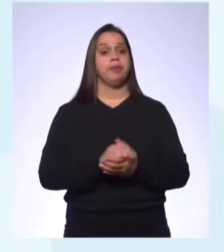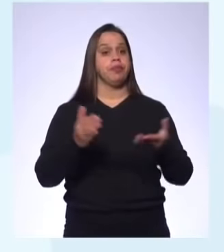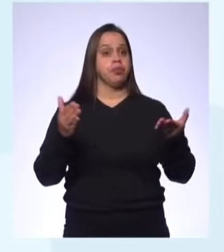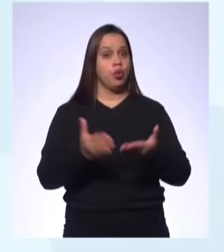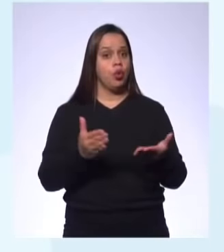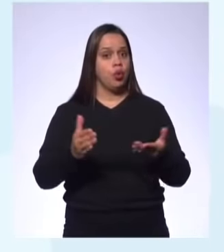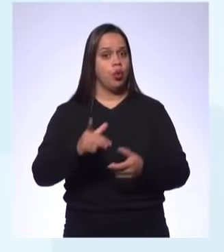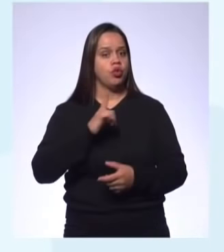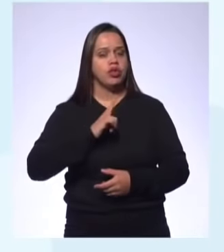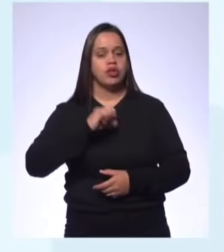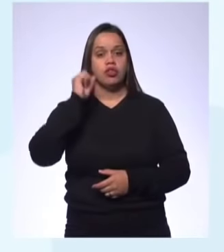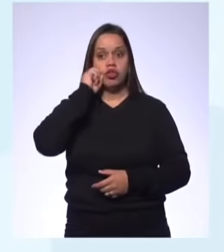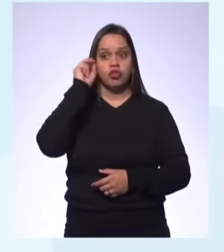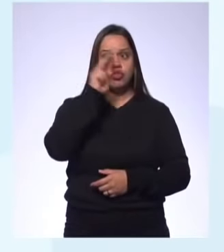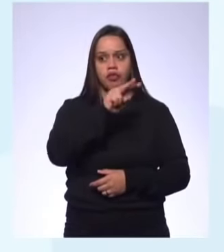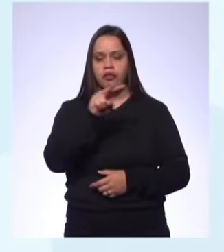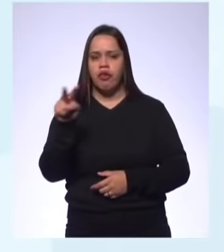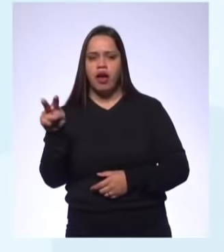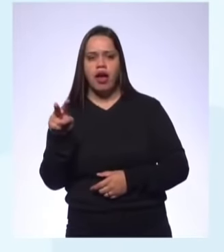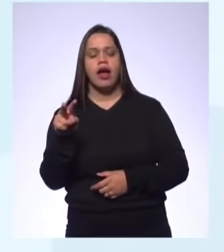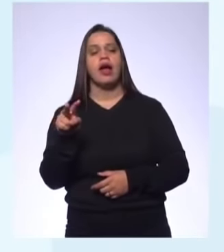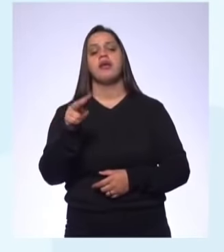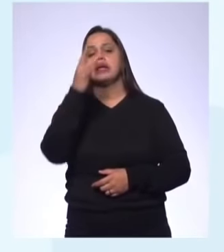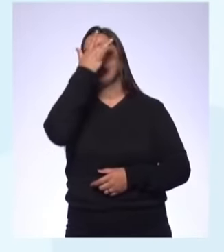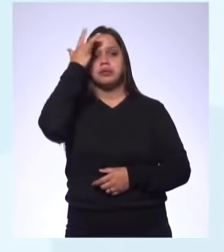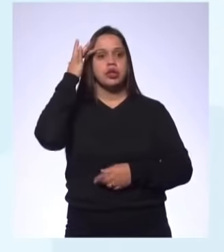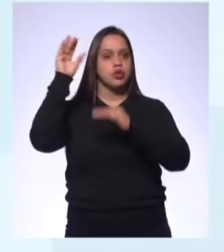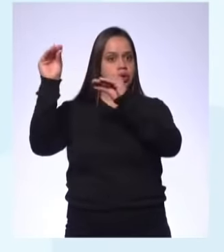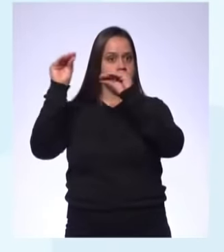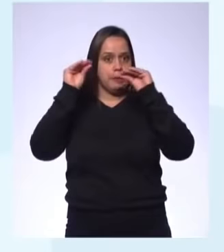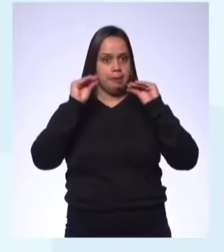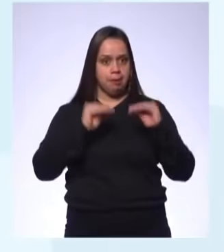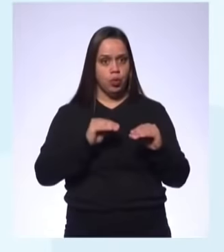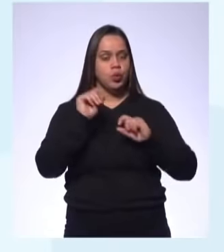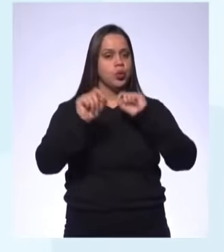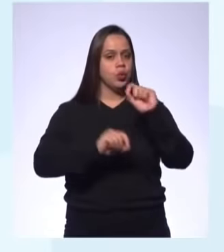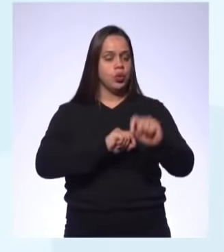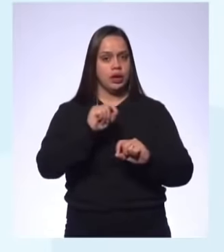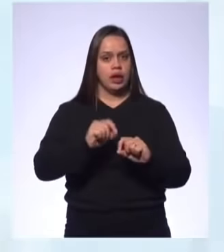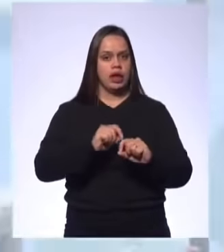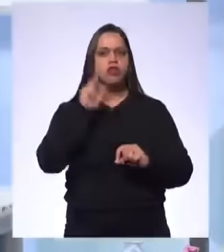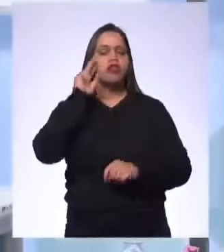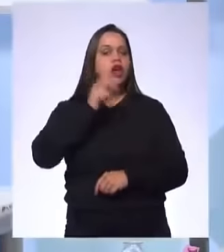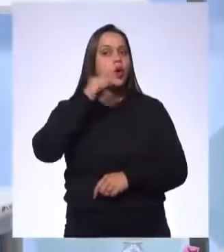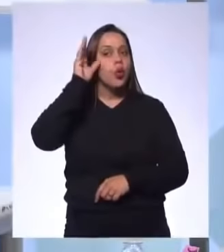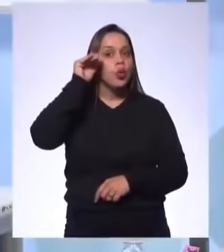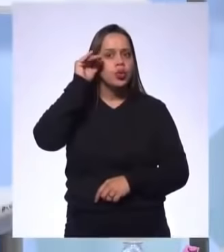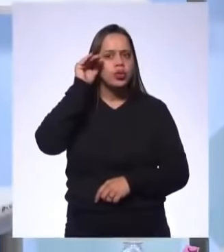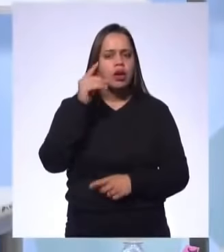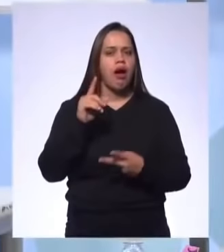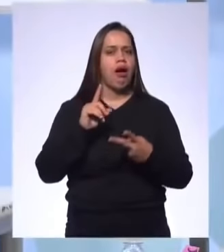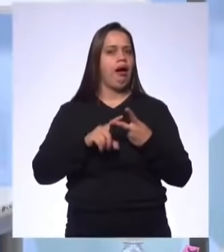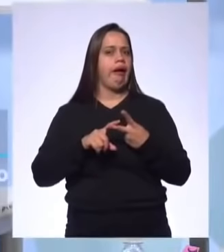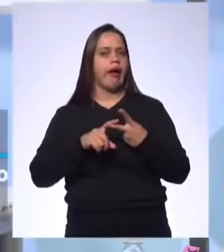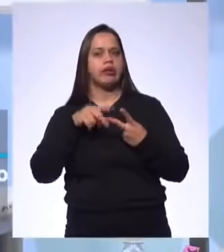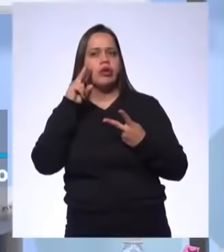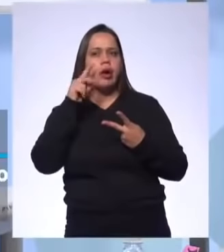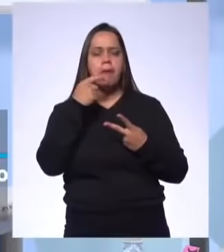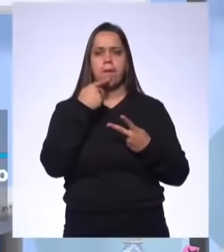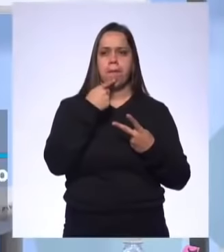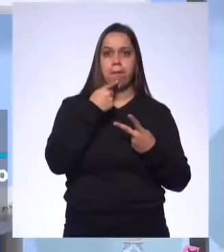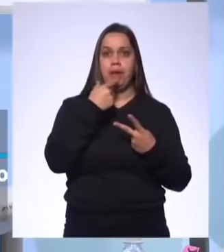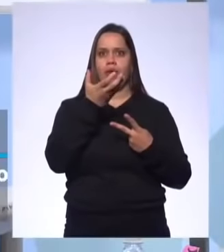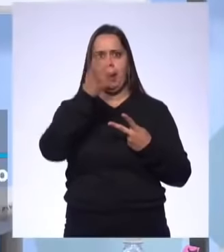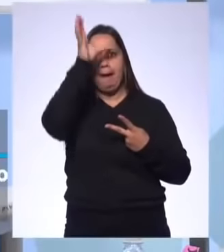temos este olhar, né, sexto ano, para os migrantes, um olhar de curiosidade, um olhar de querer